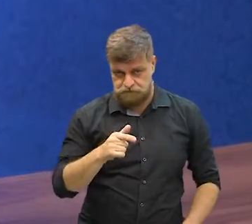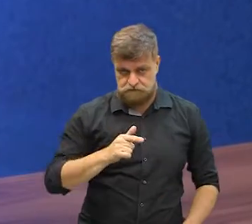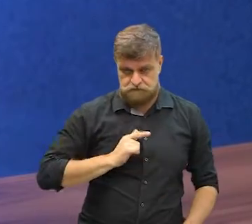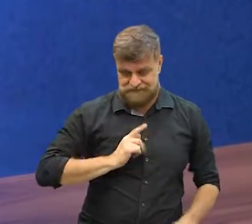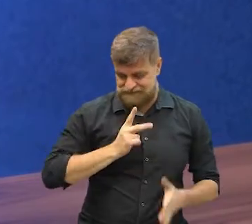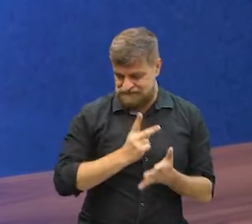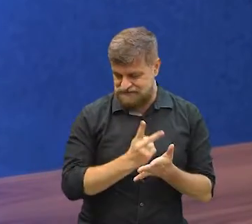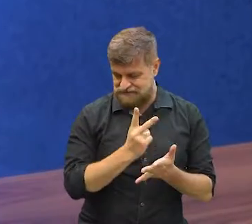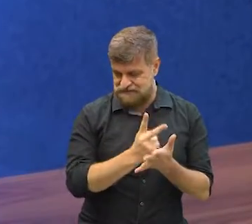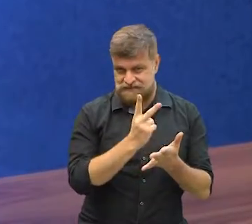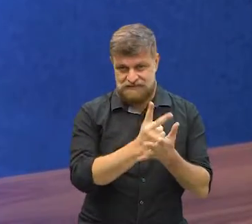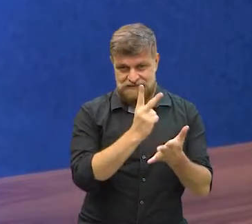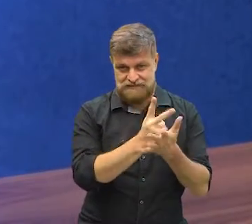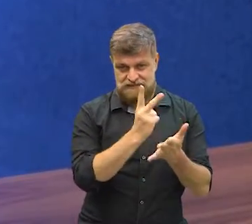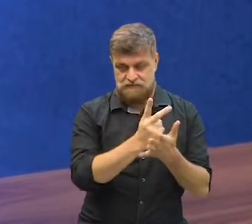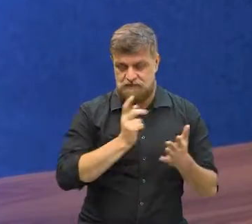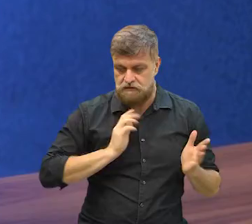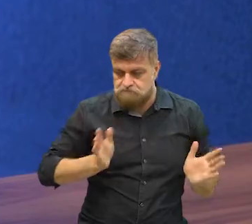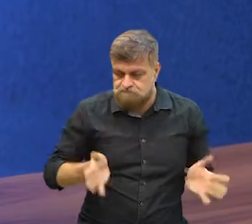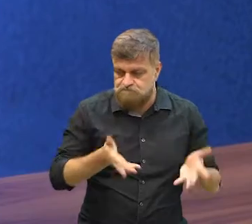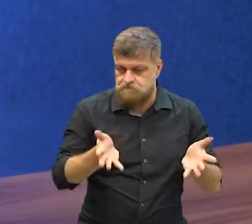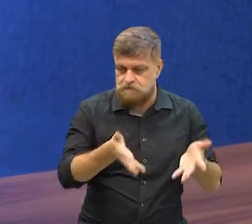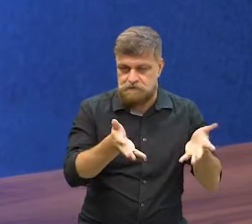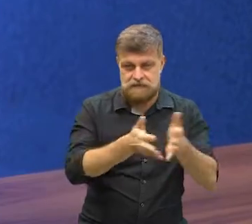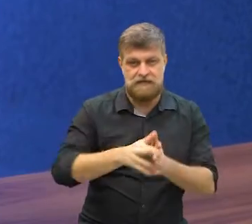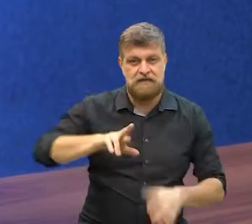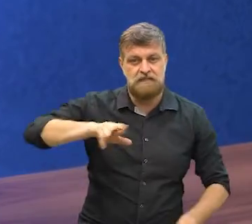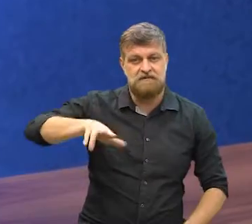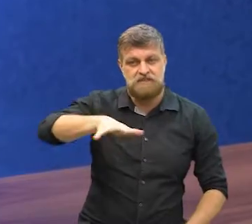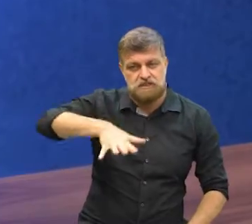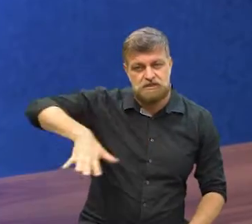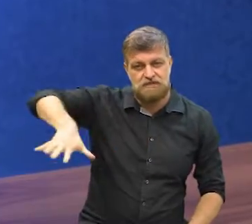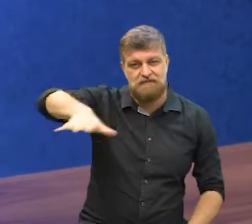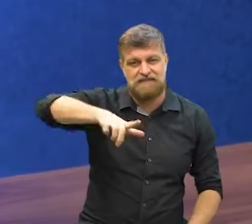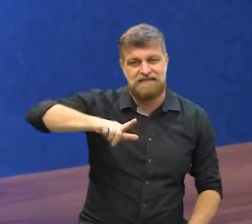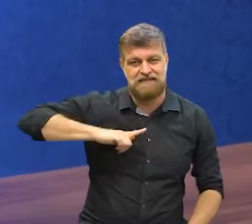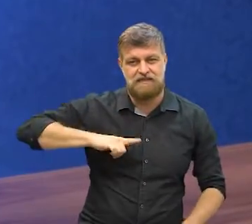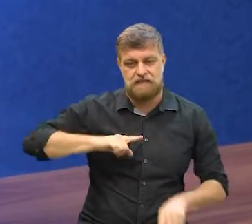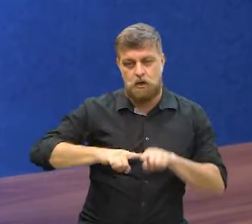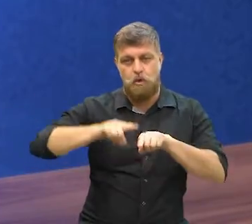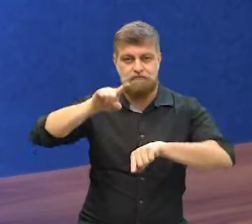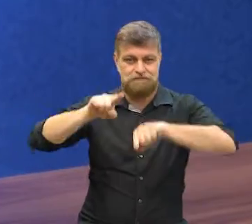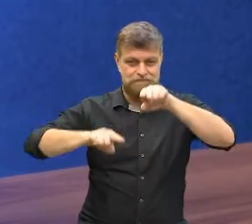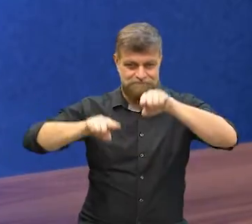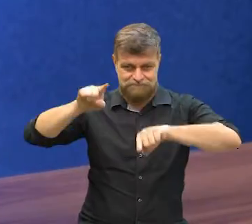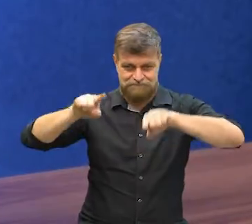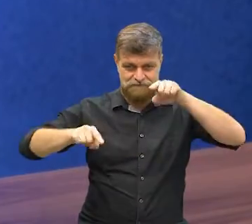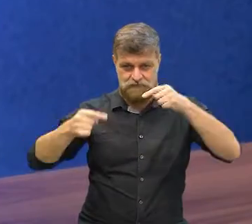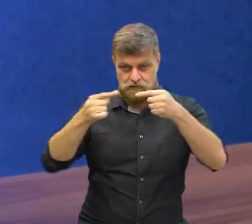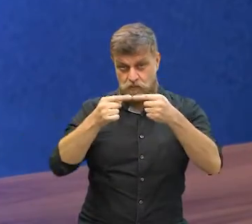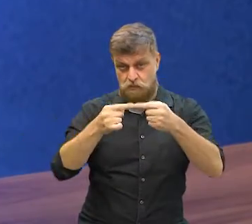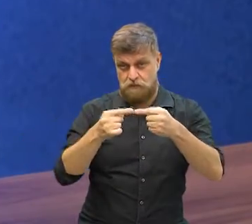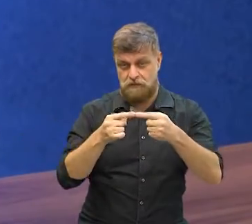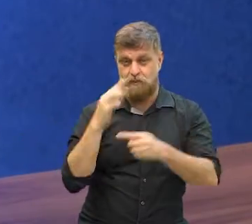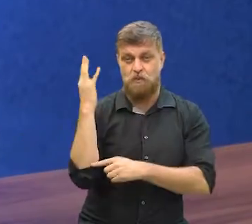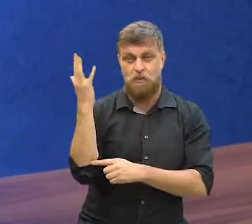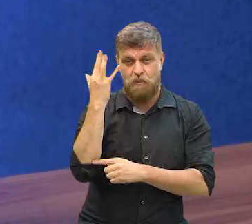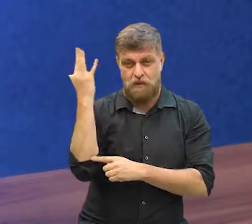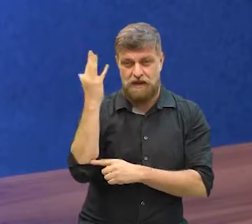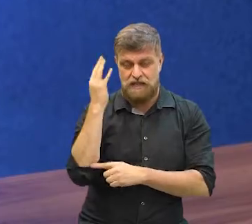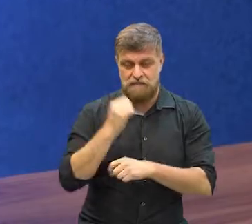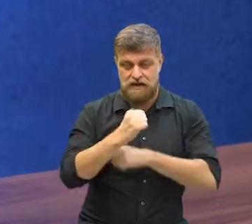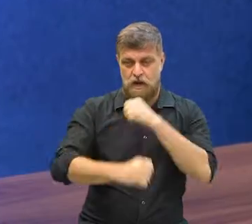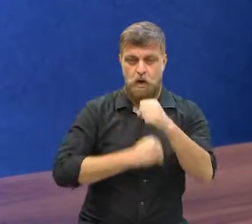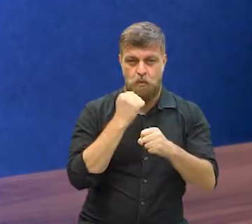ser constantemente aquecido, diferente de outros que apresentam oscilações de acordo com a época do